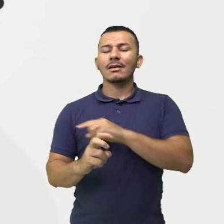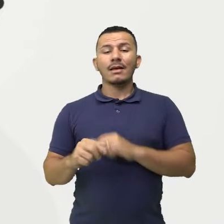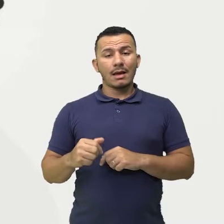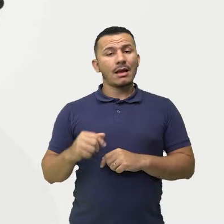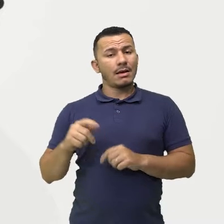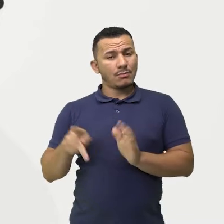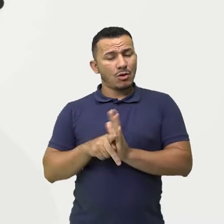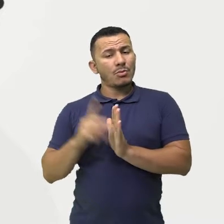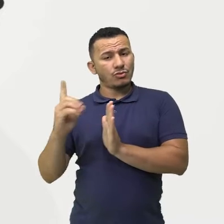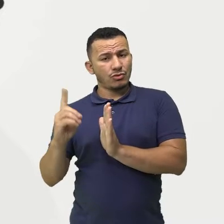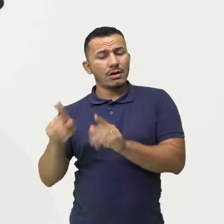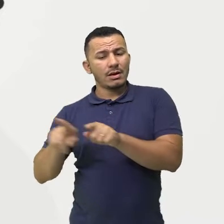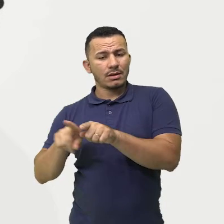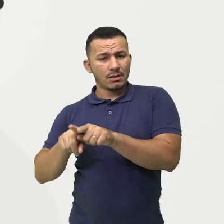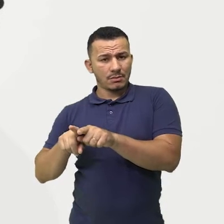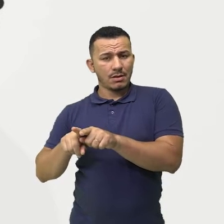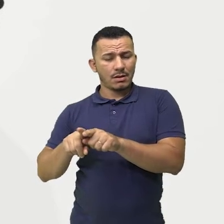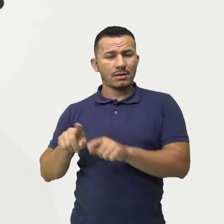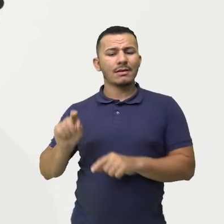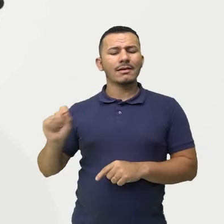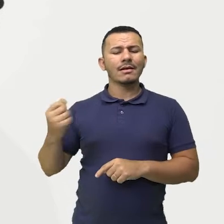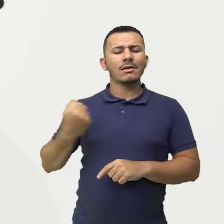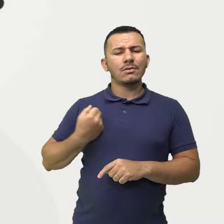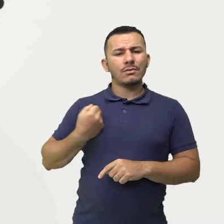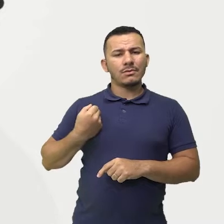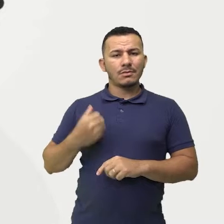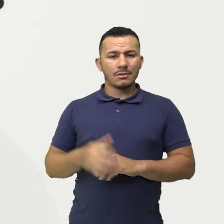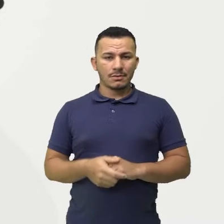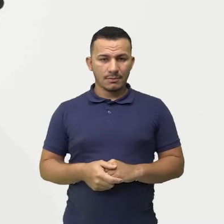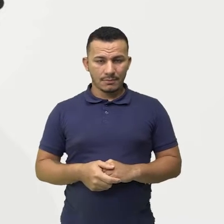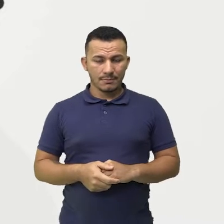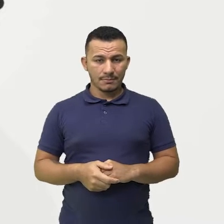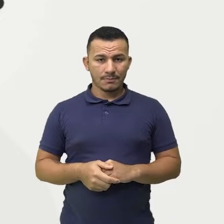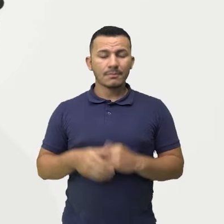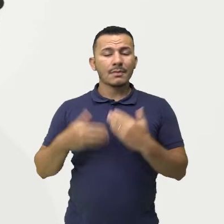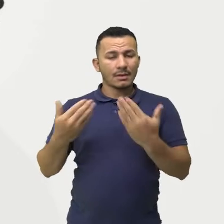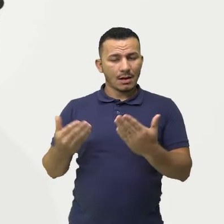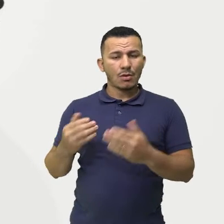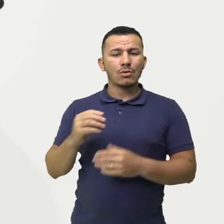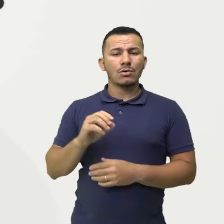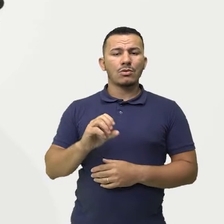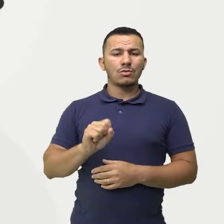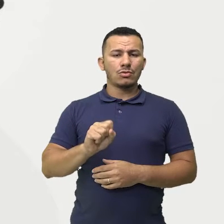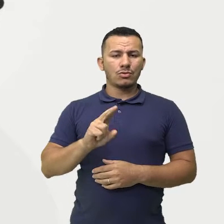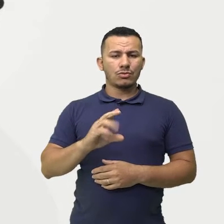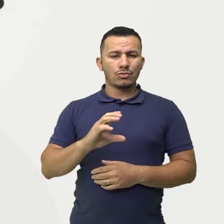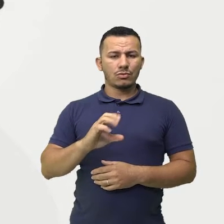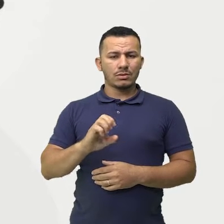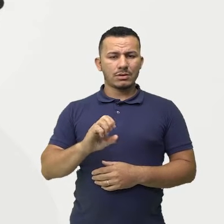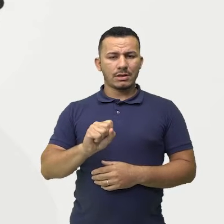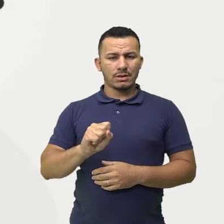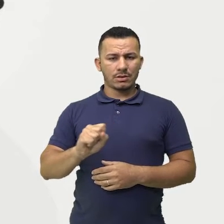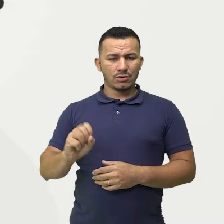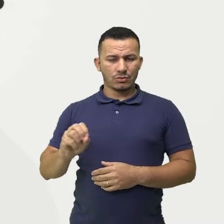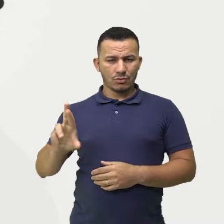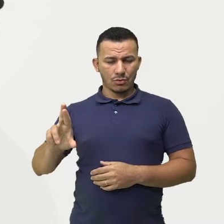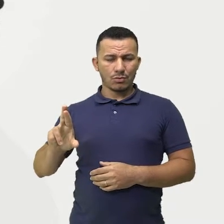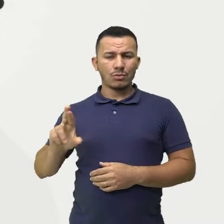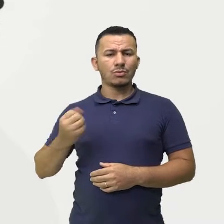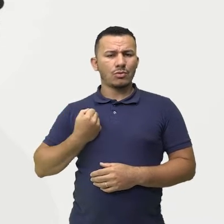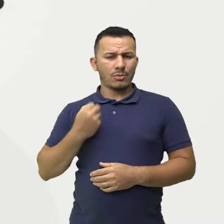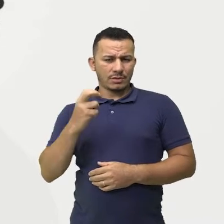localizado automaticamente à direita. Então, o sucessor de 5 seria o 6.